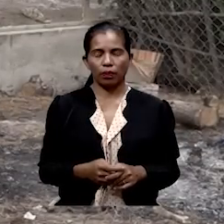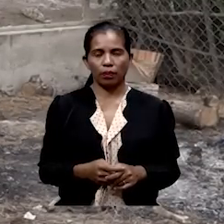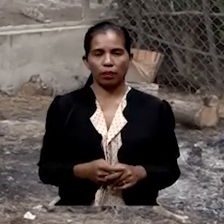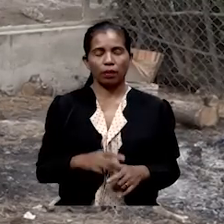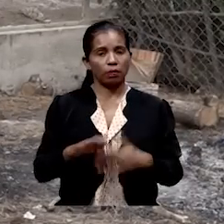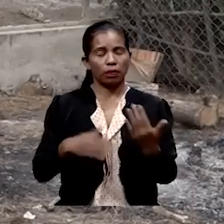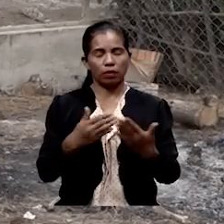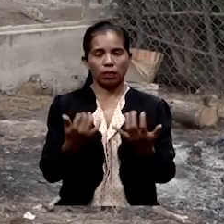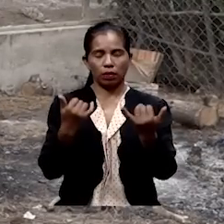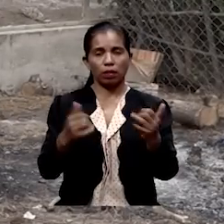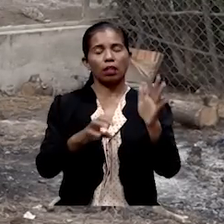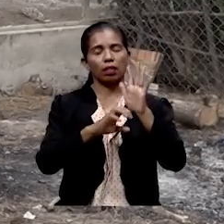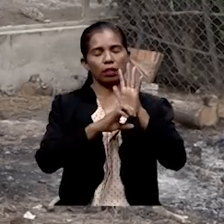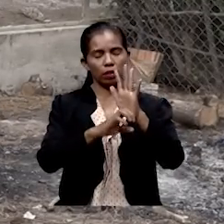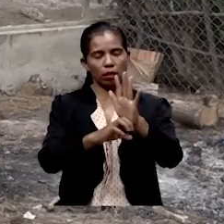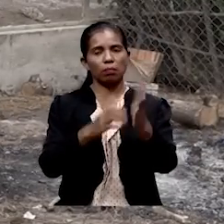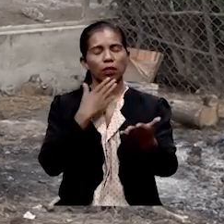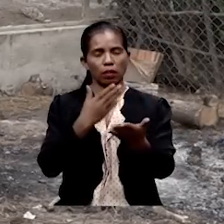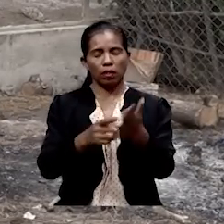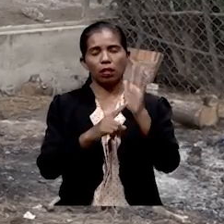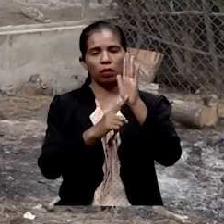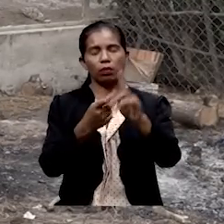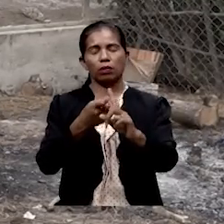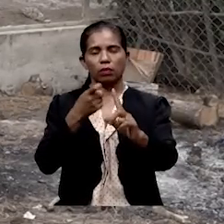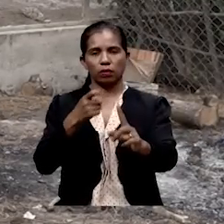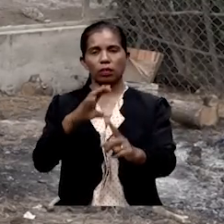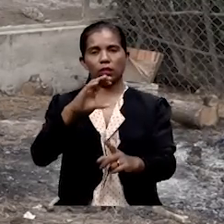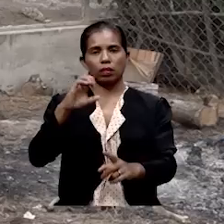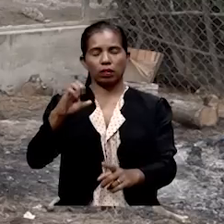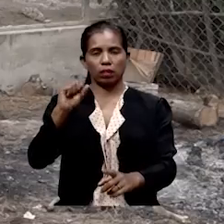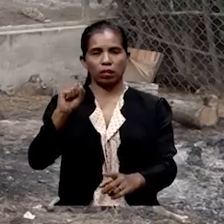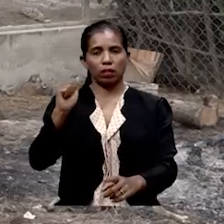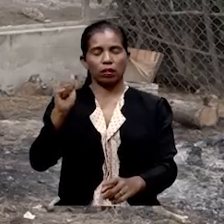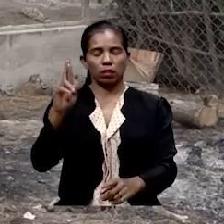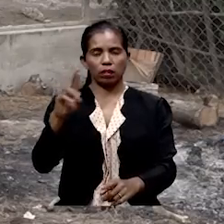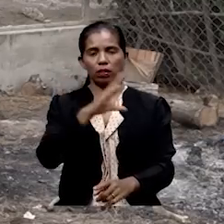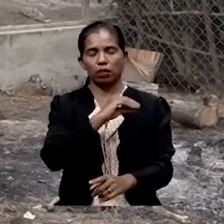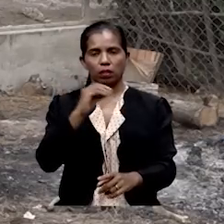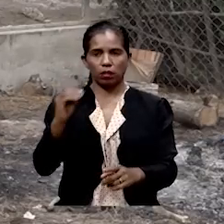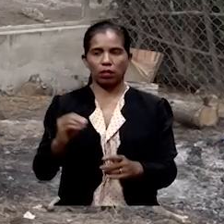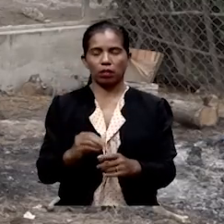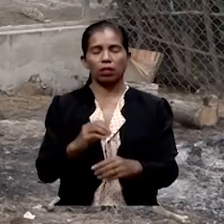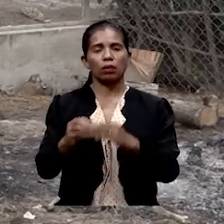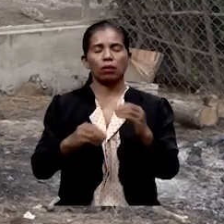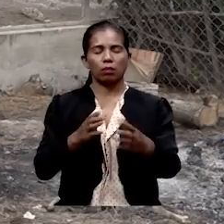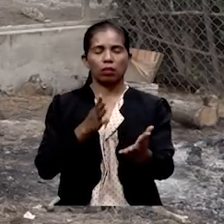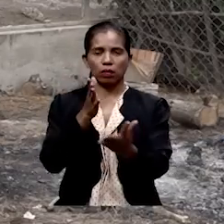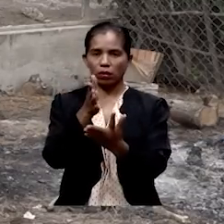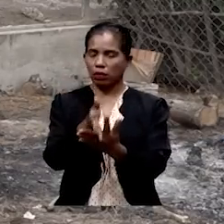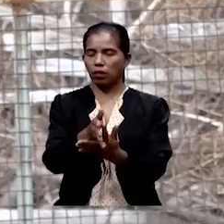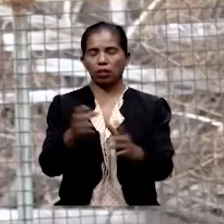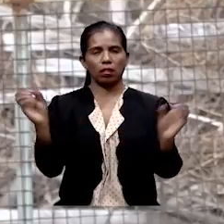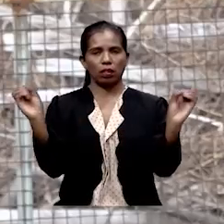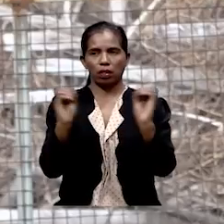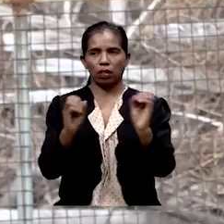Telespectadores, ida nemak exemplo kik nebe hatudu ona husi Cesar Freitas Gaio no Hermínia da Costa, katak sucesso la